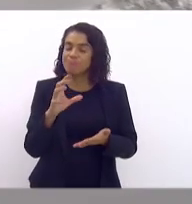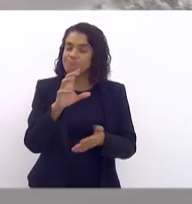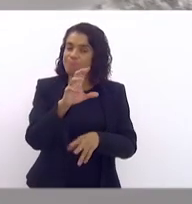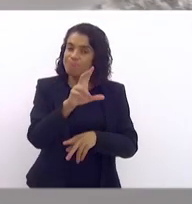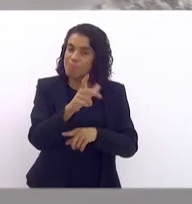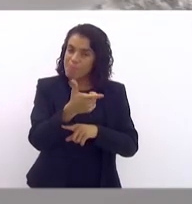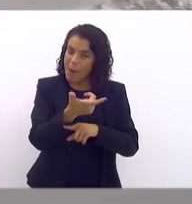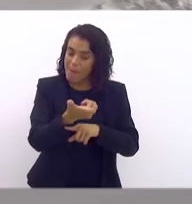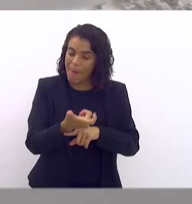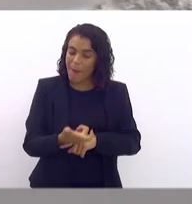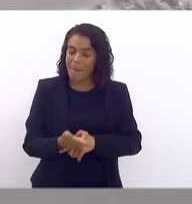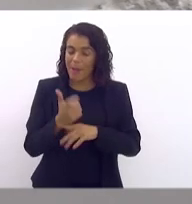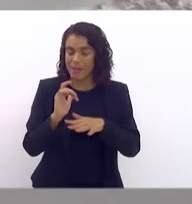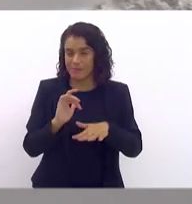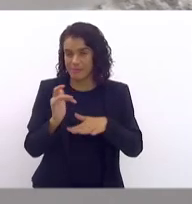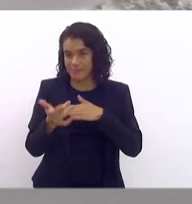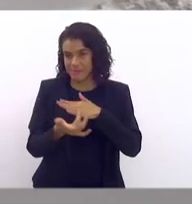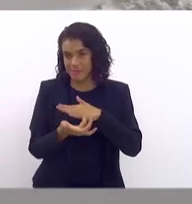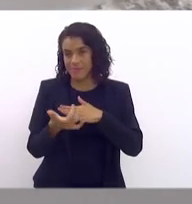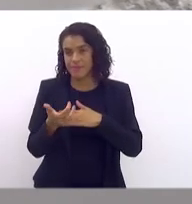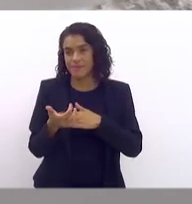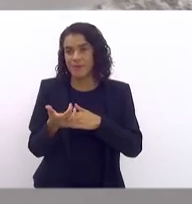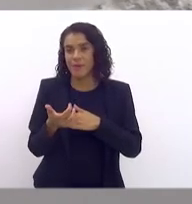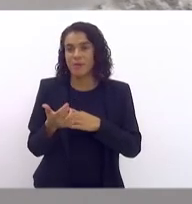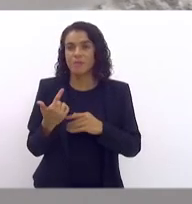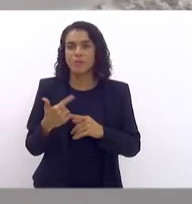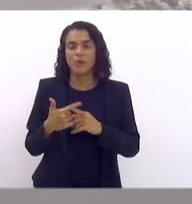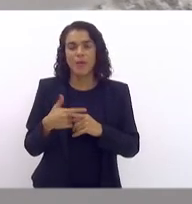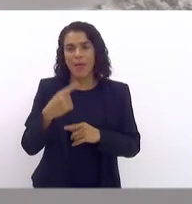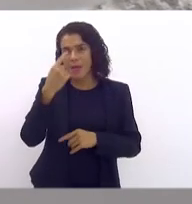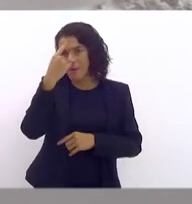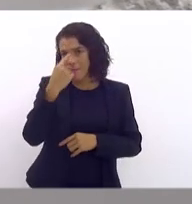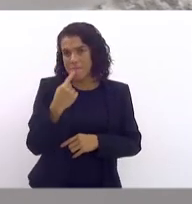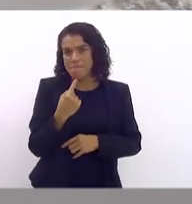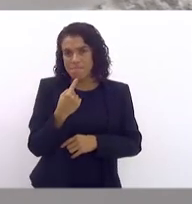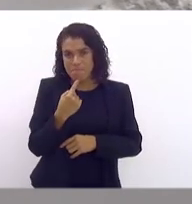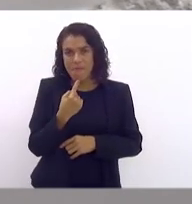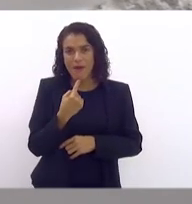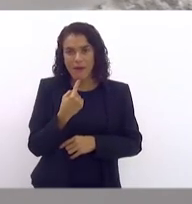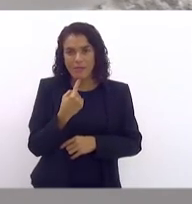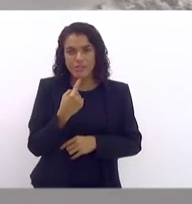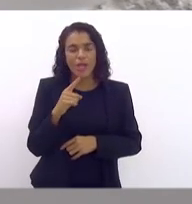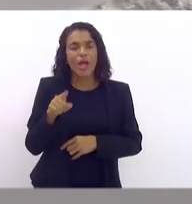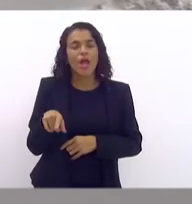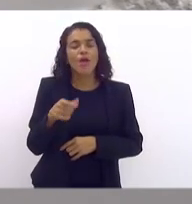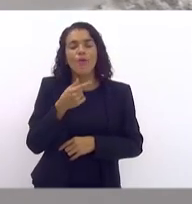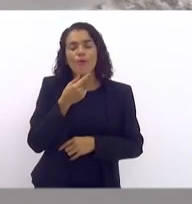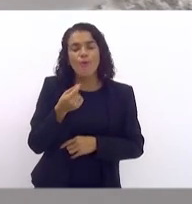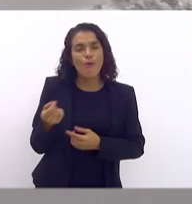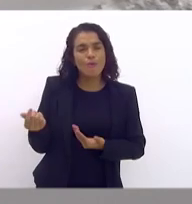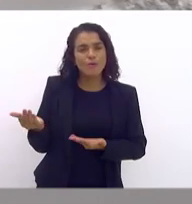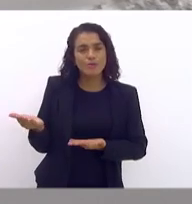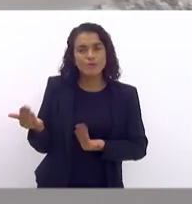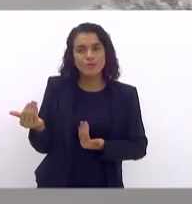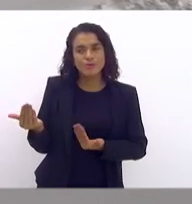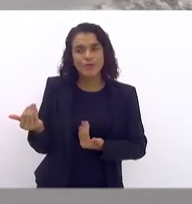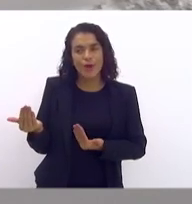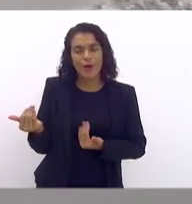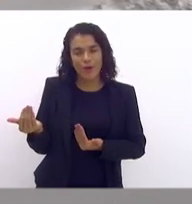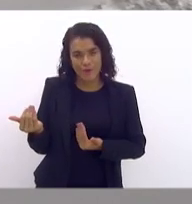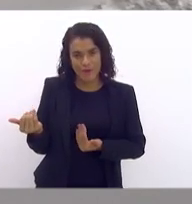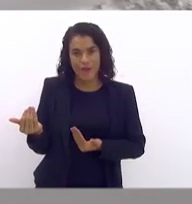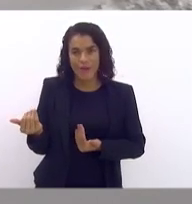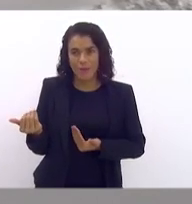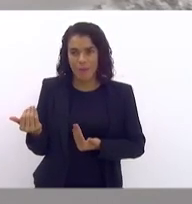né um uma das pessoas falaram que a imagem que apareceu que foi most era de um jovem quando a pessoa ainda era